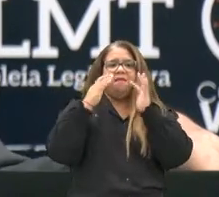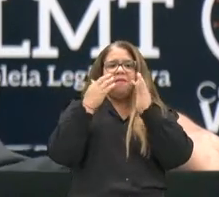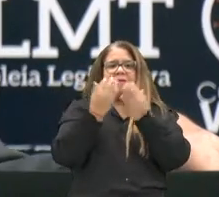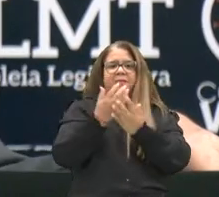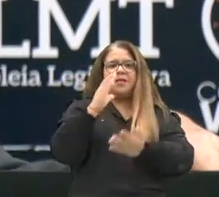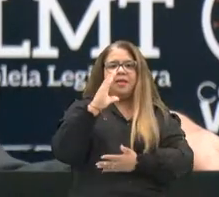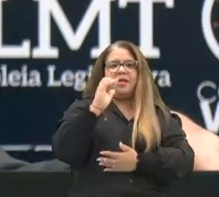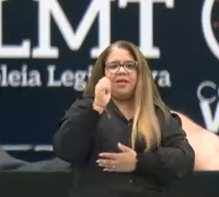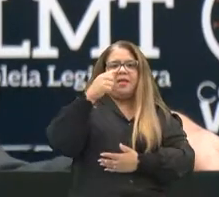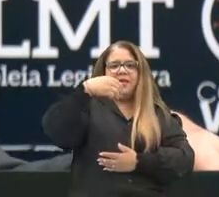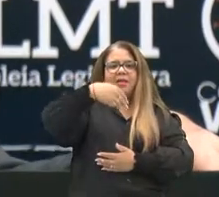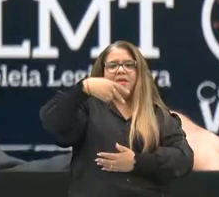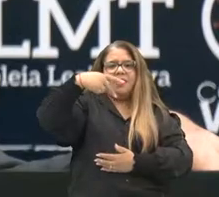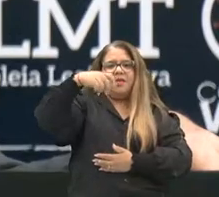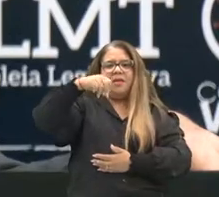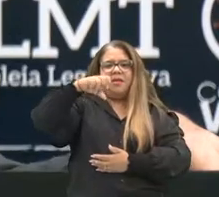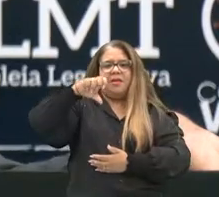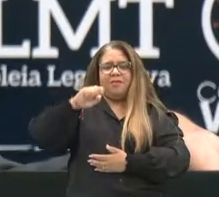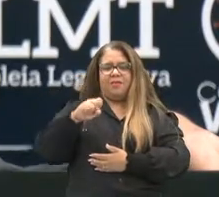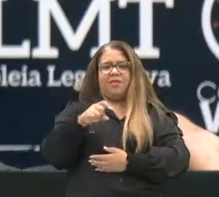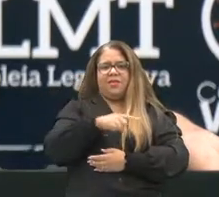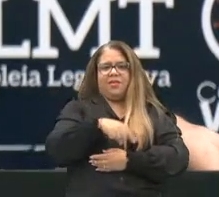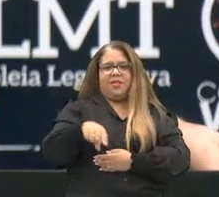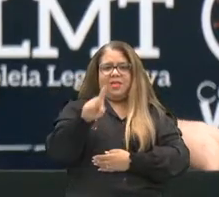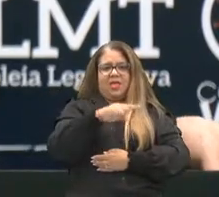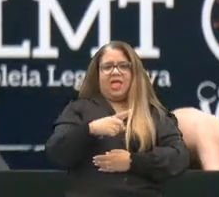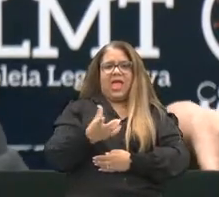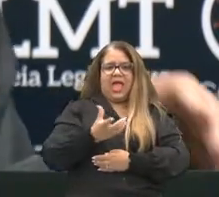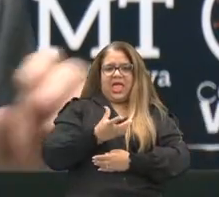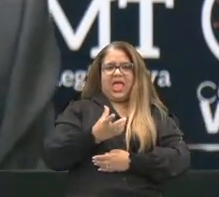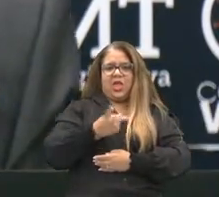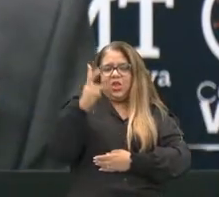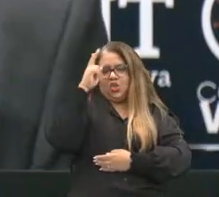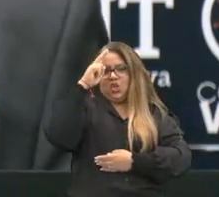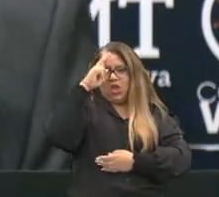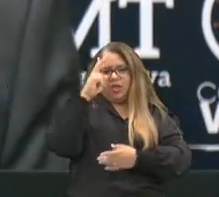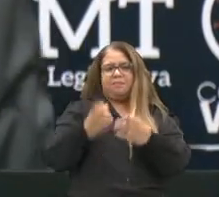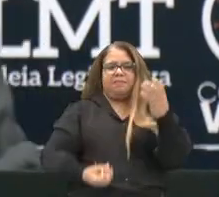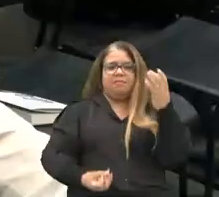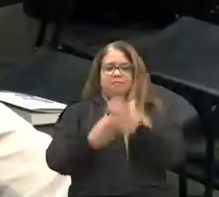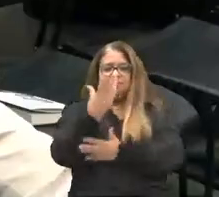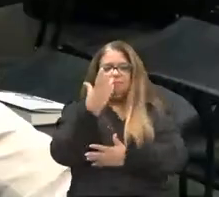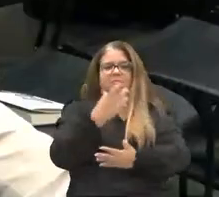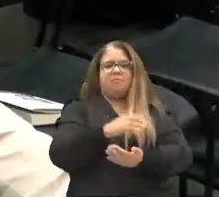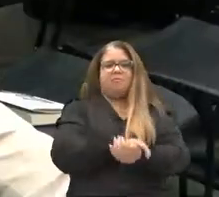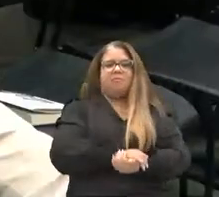queira, também os Campos ajudou a construir a história do Mato Grosso. Muito obrigado e boa noite a todos.